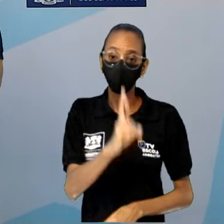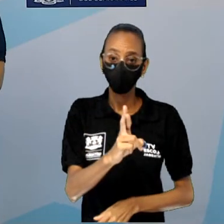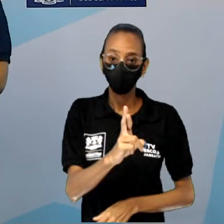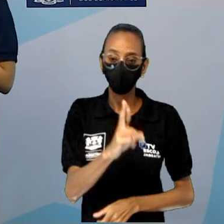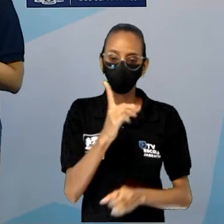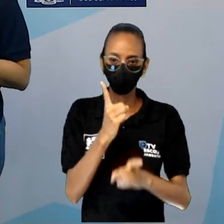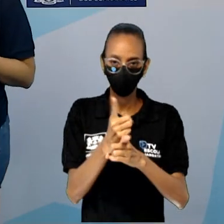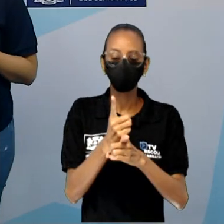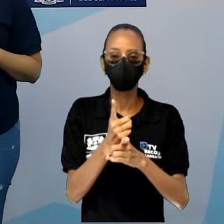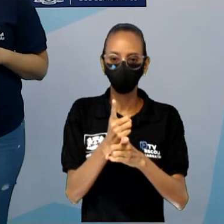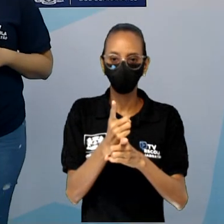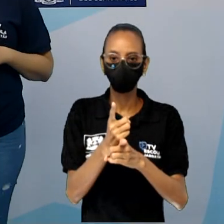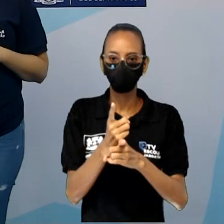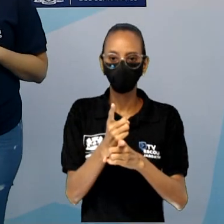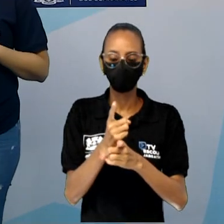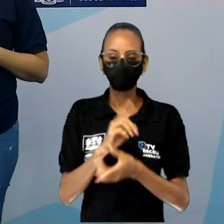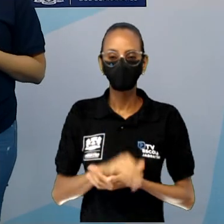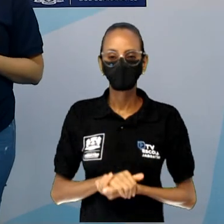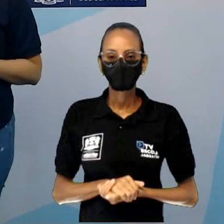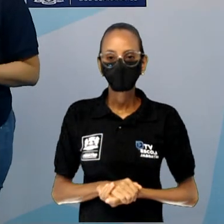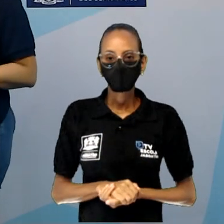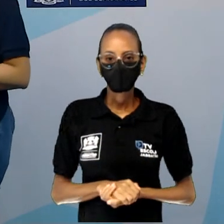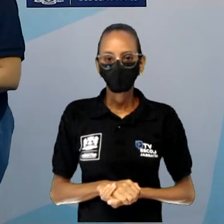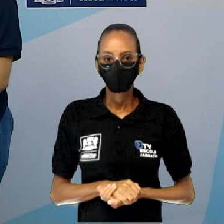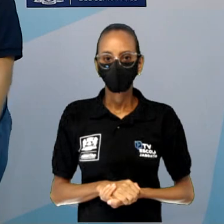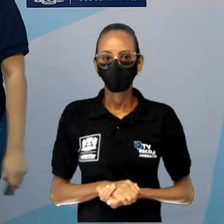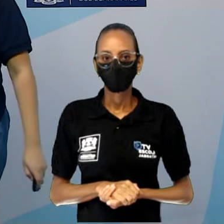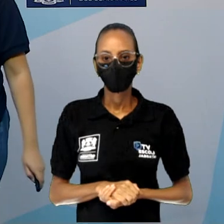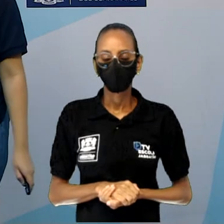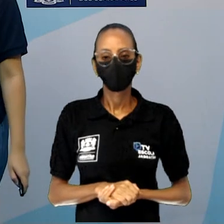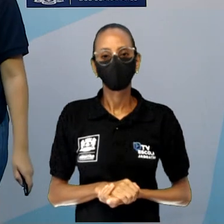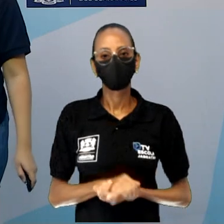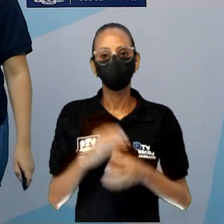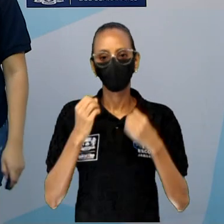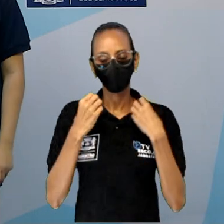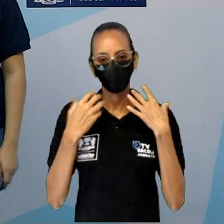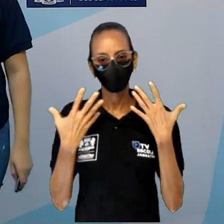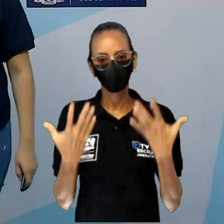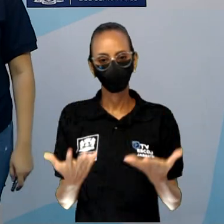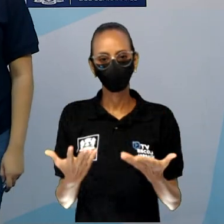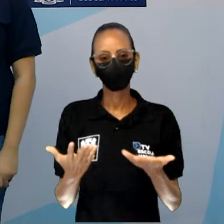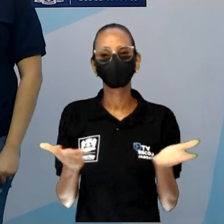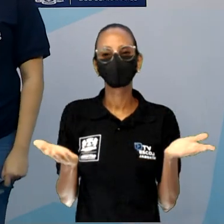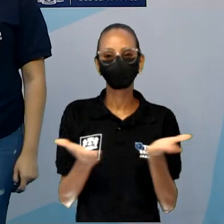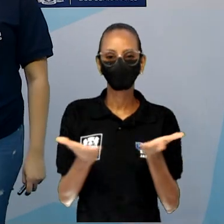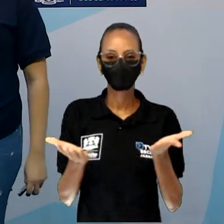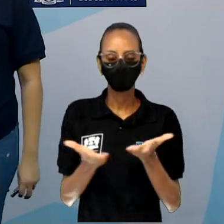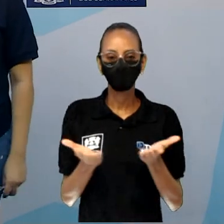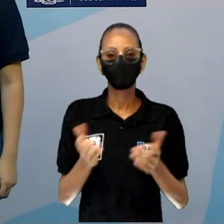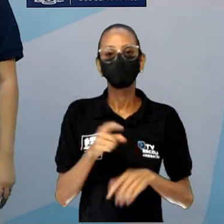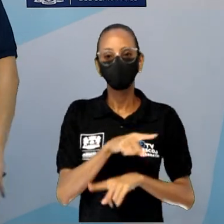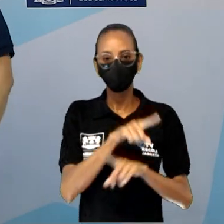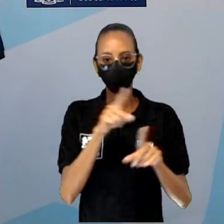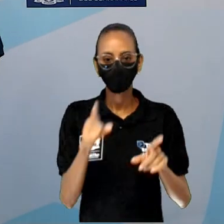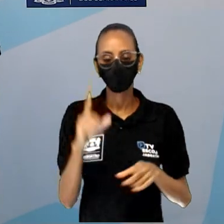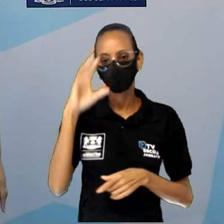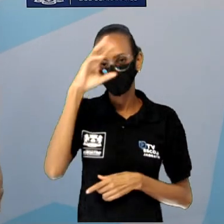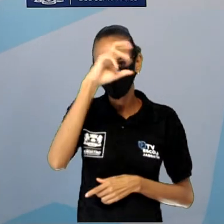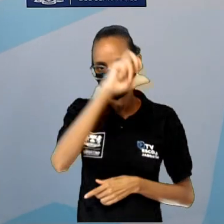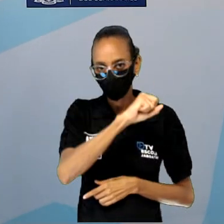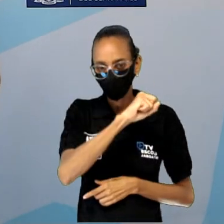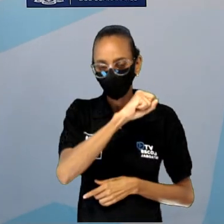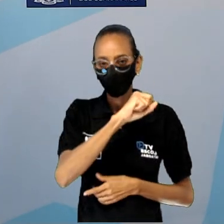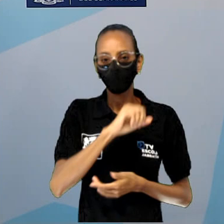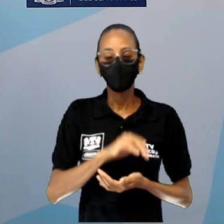divisores, qual que é a resposta desse problema, tá? Bom, pessoal, é isso. Eu espero que vocês tenham aprendido aqui nessa